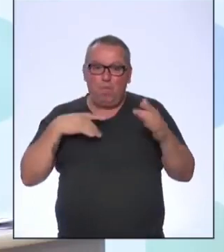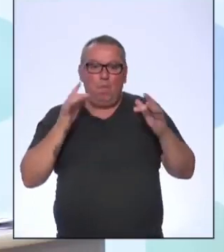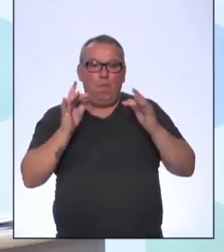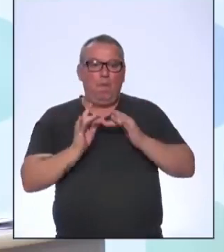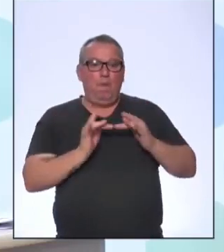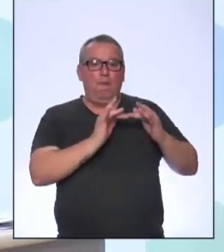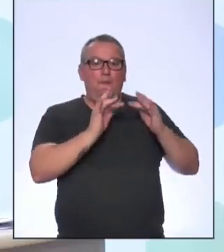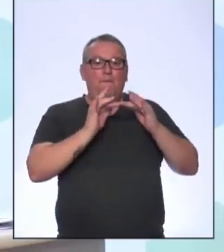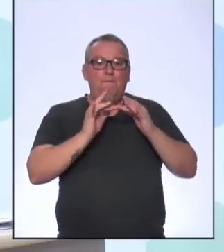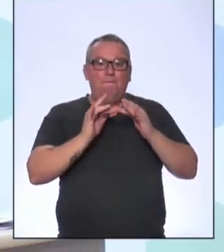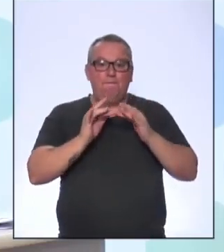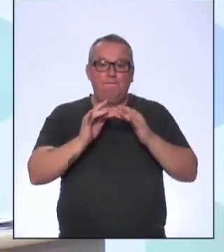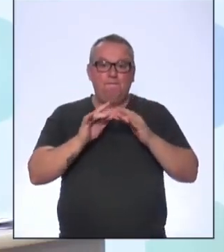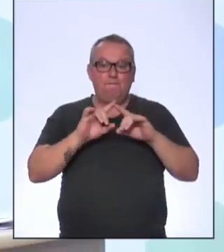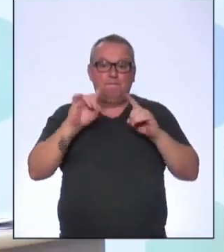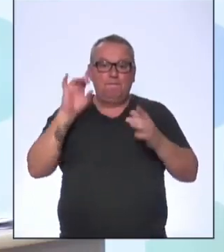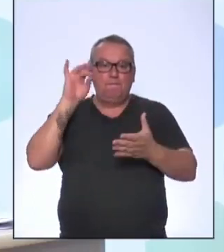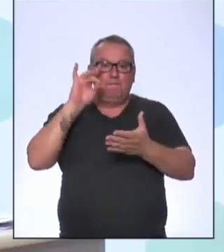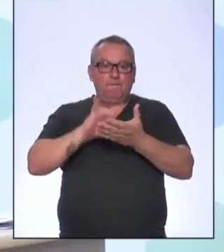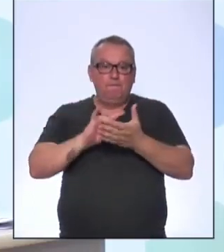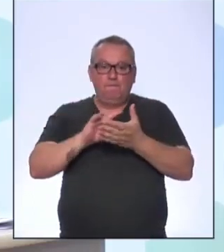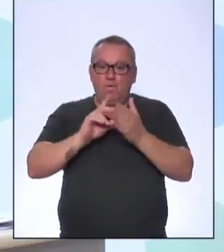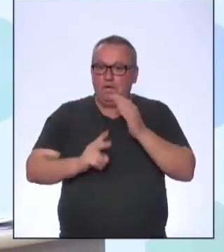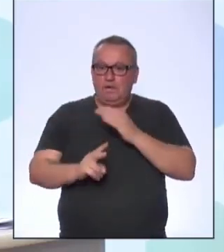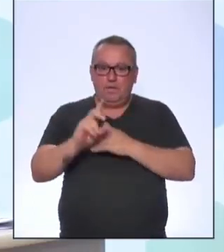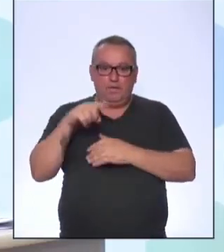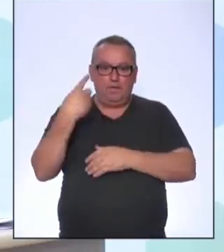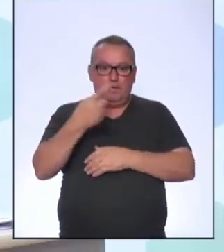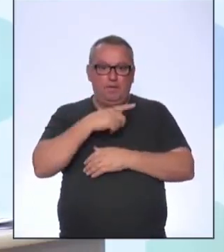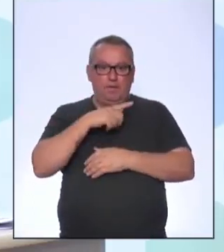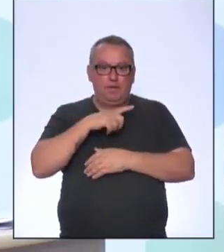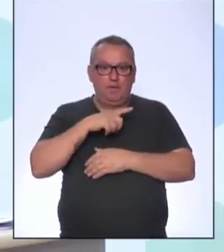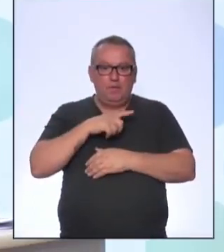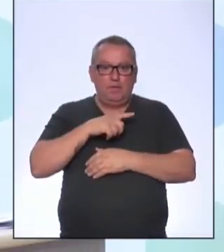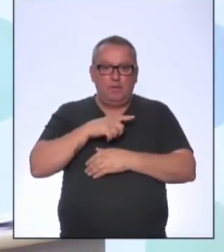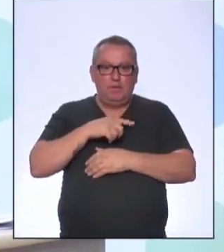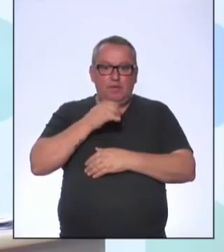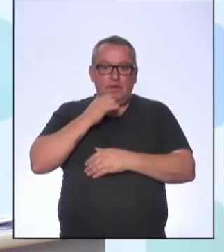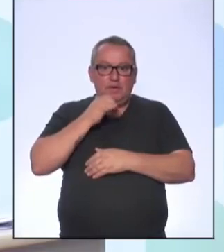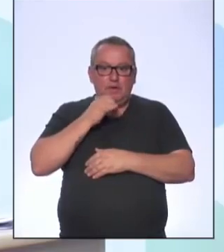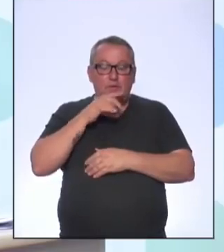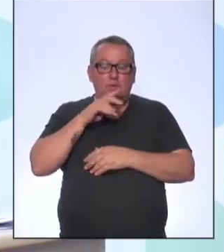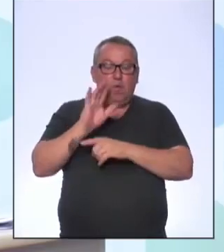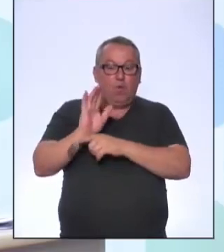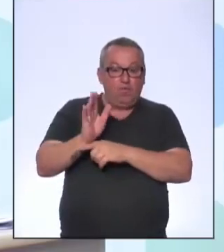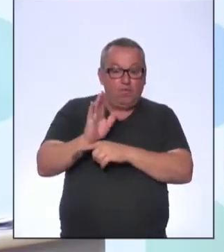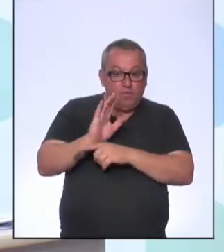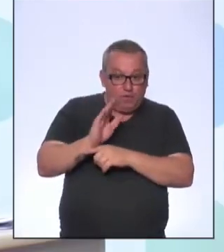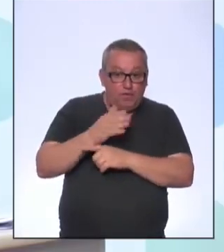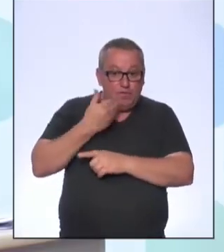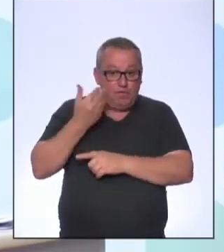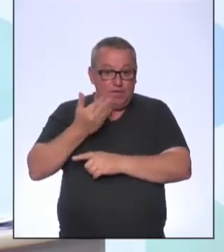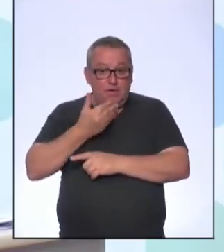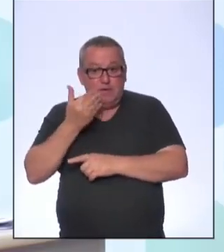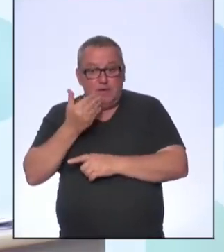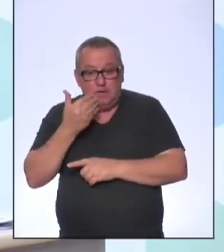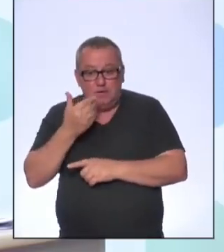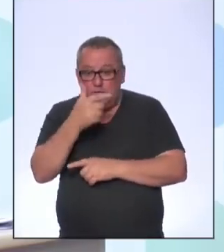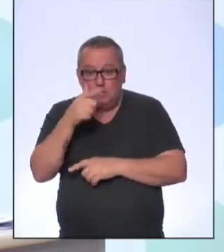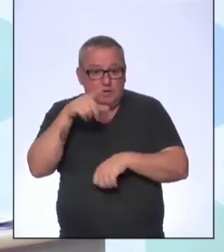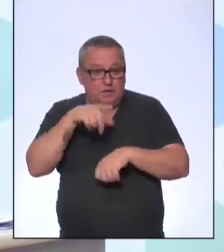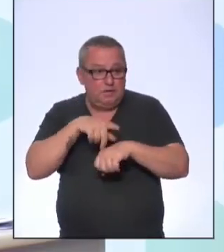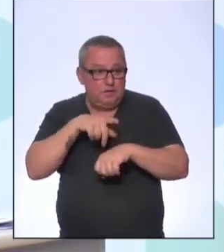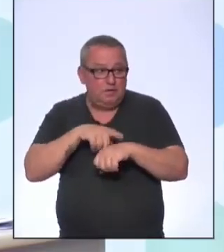com a imagem em si. Na realidade, nem sempre nós estamos com um vídeo acessível, nem sempre temos tempo